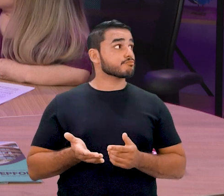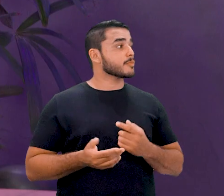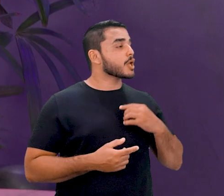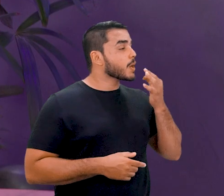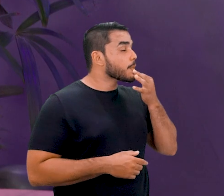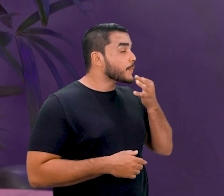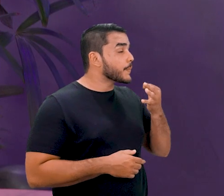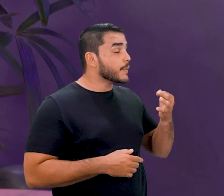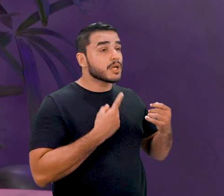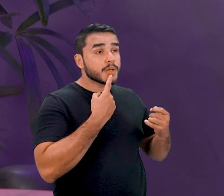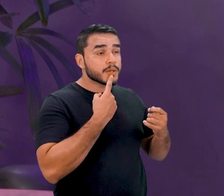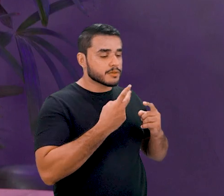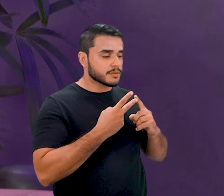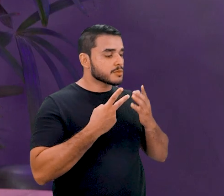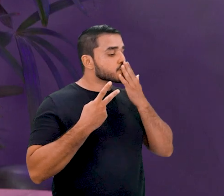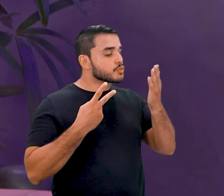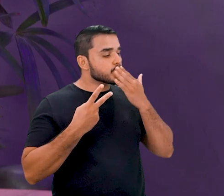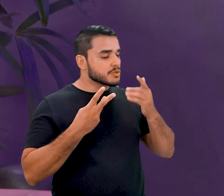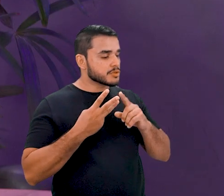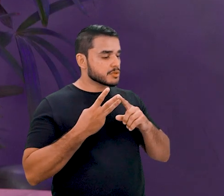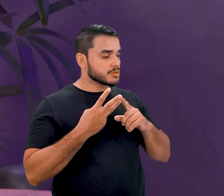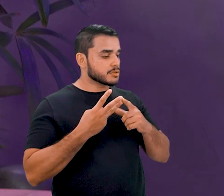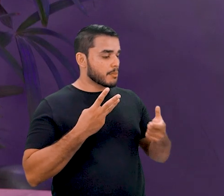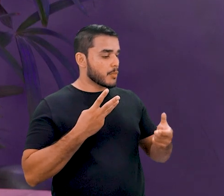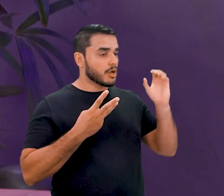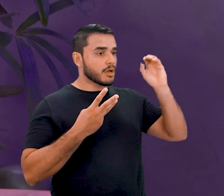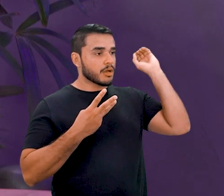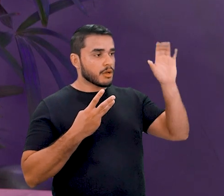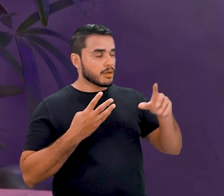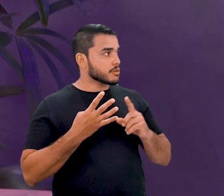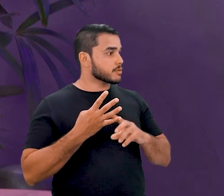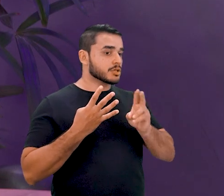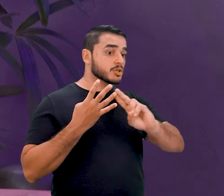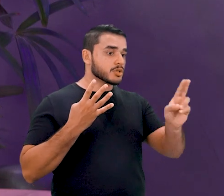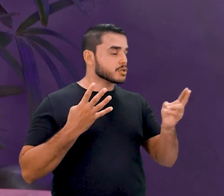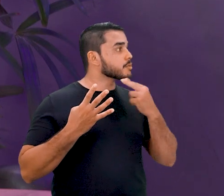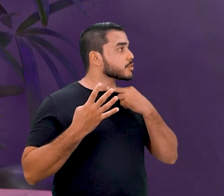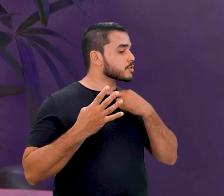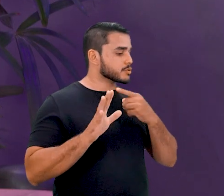soltar beijo, não pode jogar bolinha, não pode chamar ela pelo nome, não